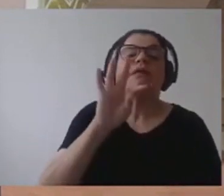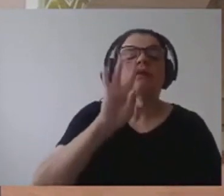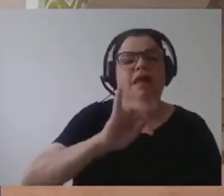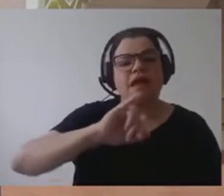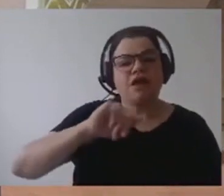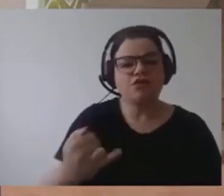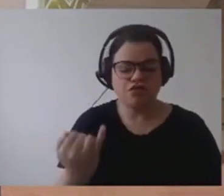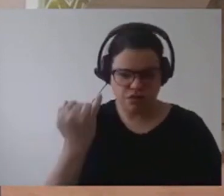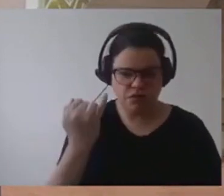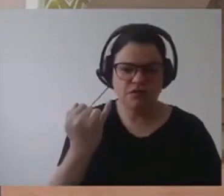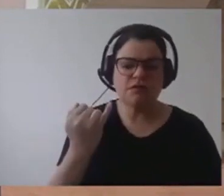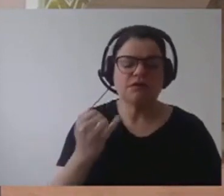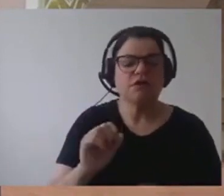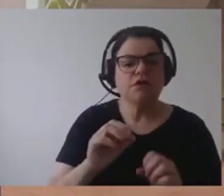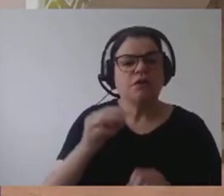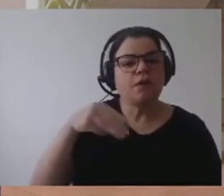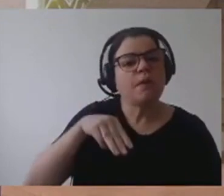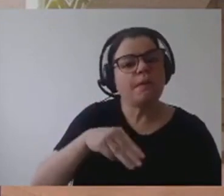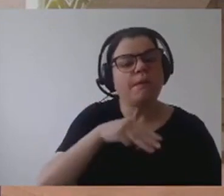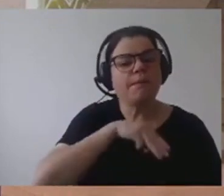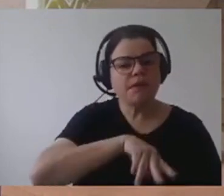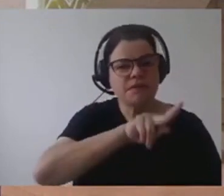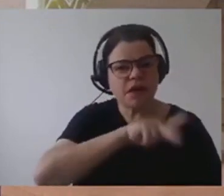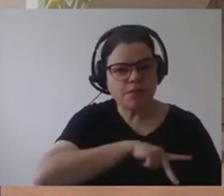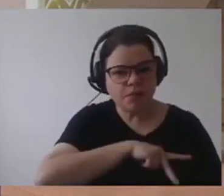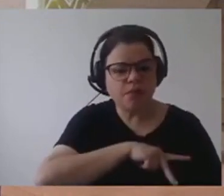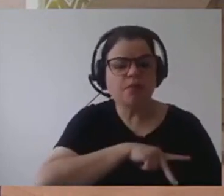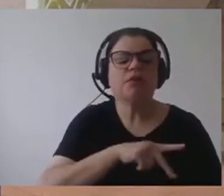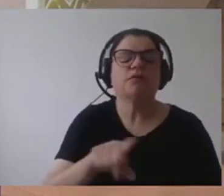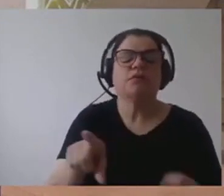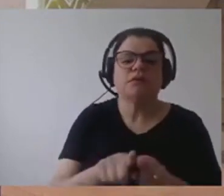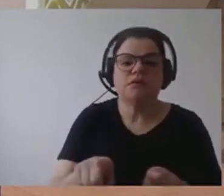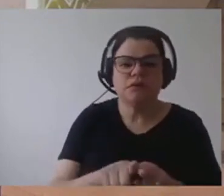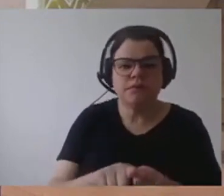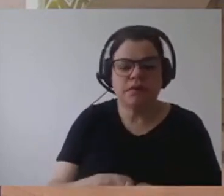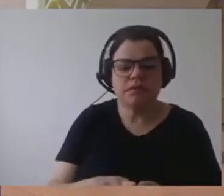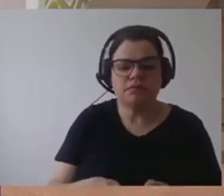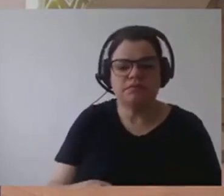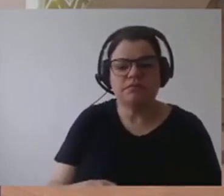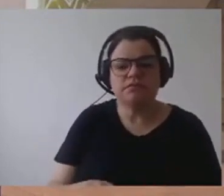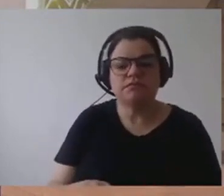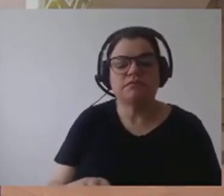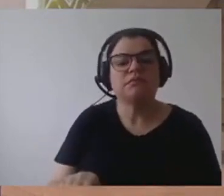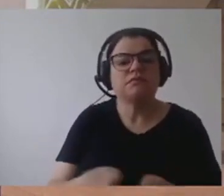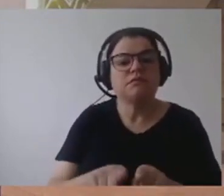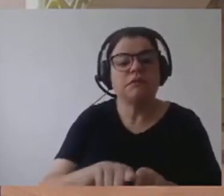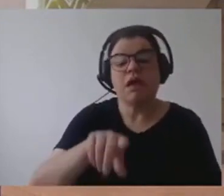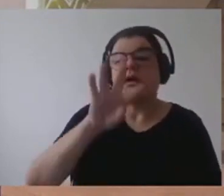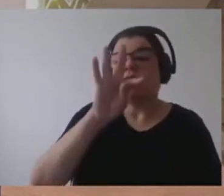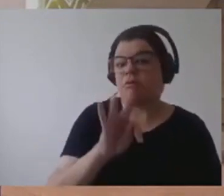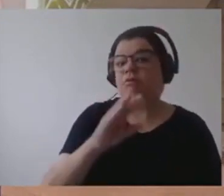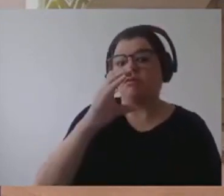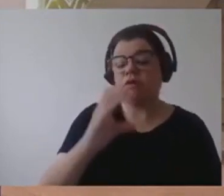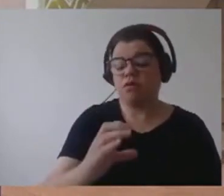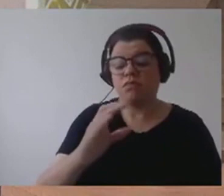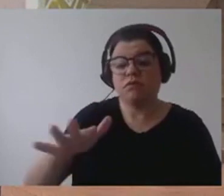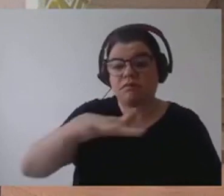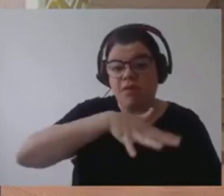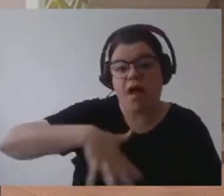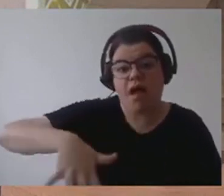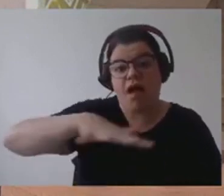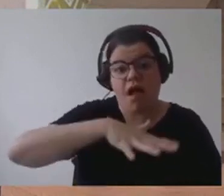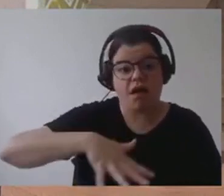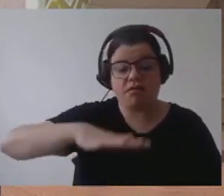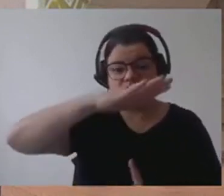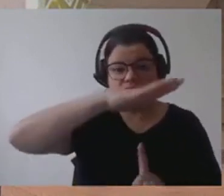Defensoria Pública da Assembleia Legislativa do Paraná e do próprio Tribunal de Contas na área estadual e mais de